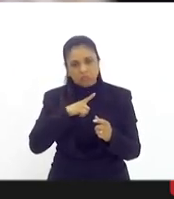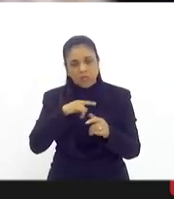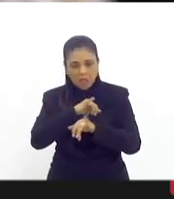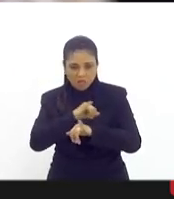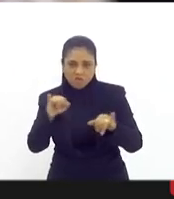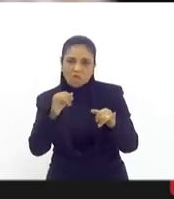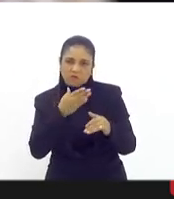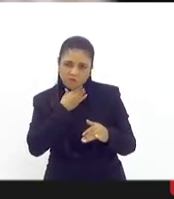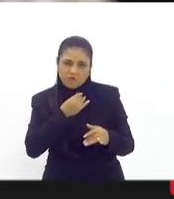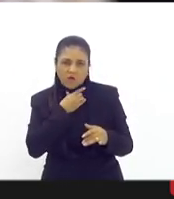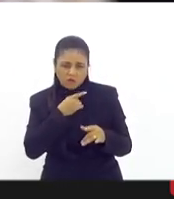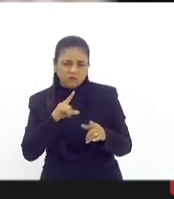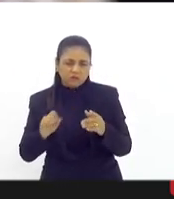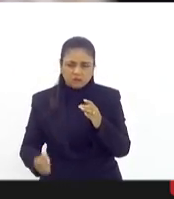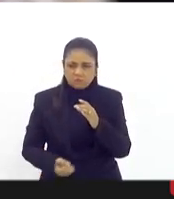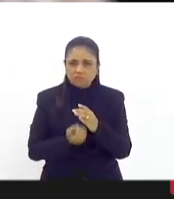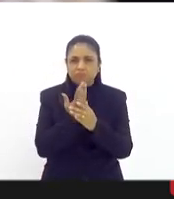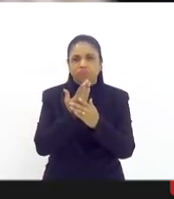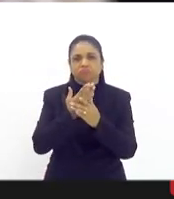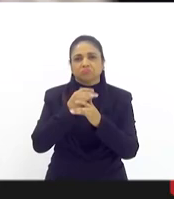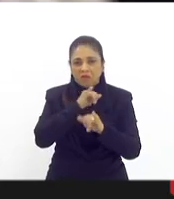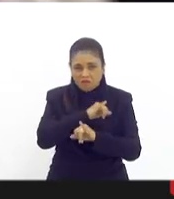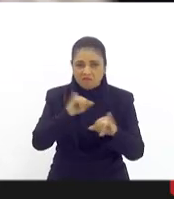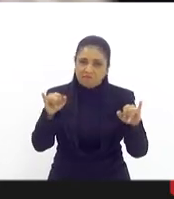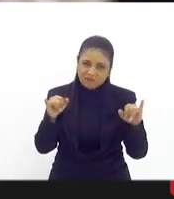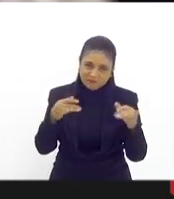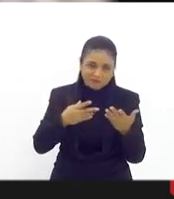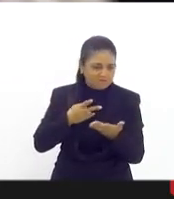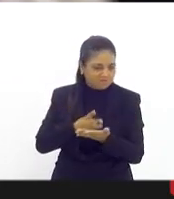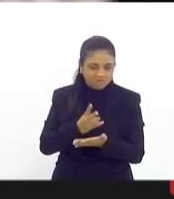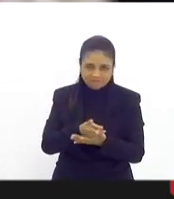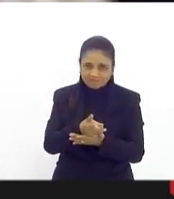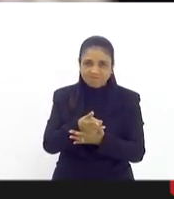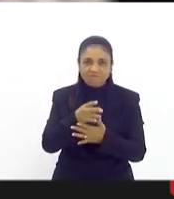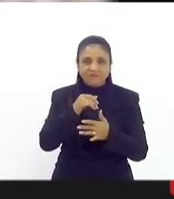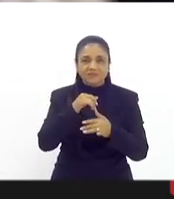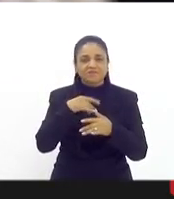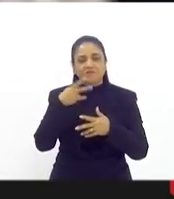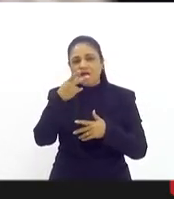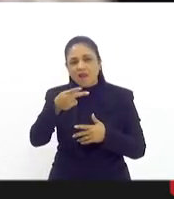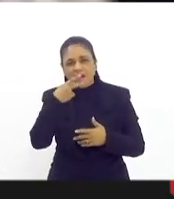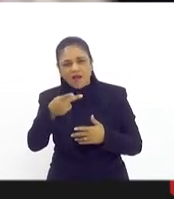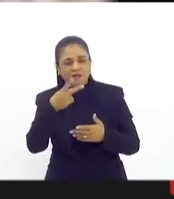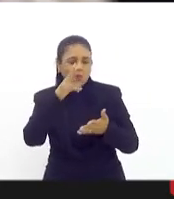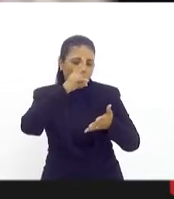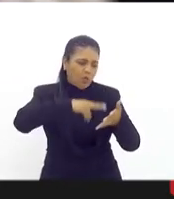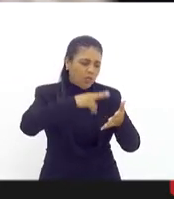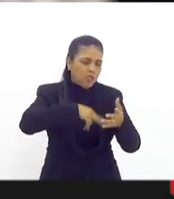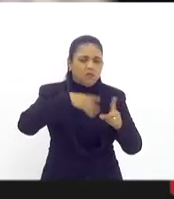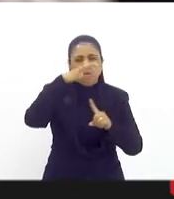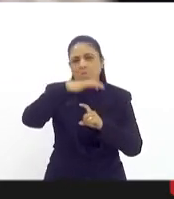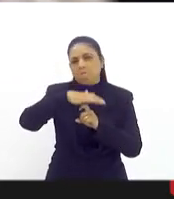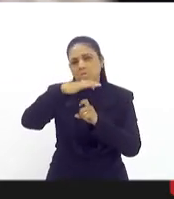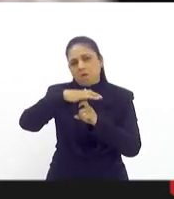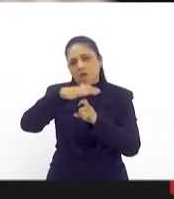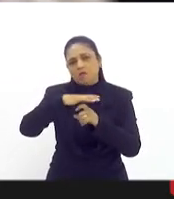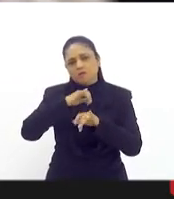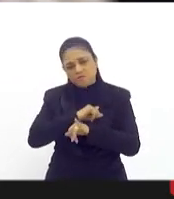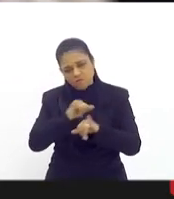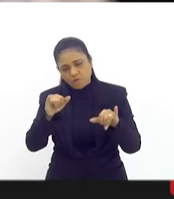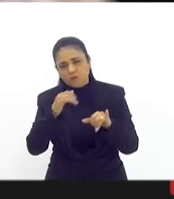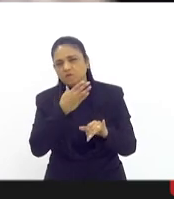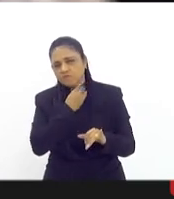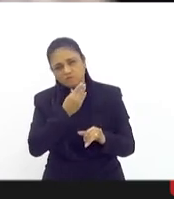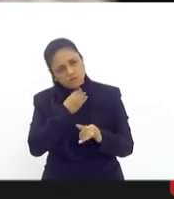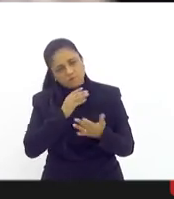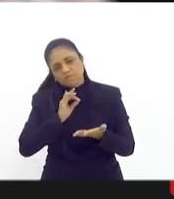invenção da imprensa, aliás, existe desde sempre, né? Desde que as notícias eram faladas e lidas em praças. Então, a desinformação ela nunca vai